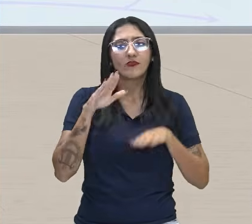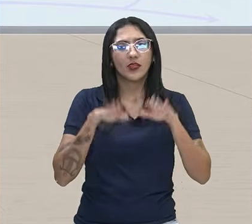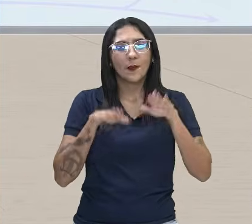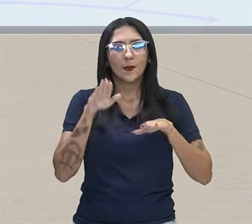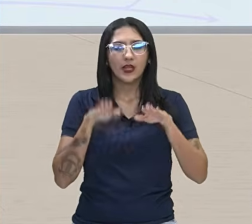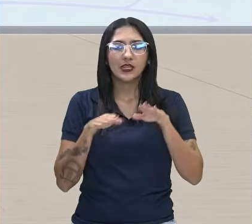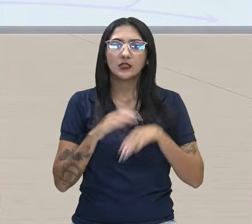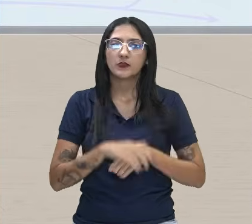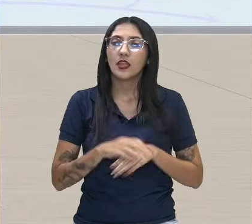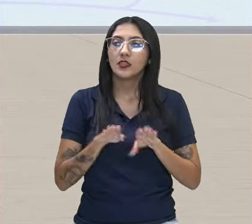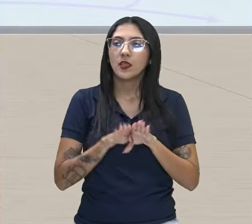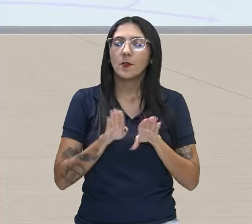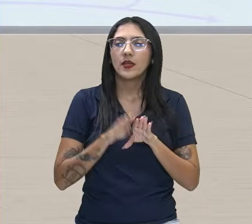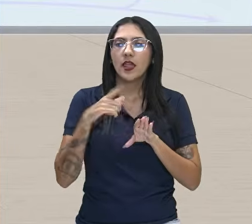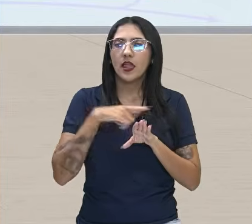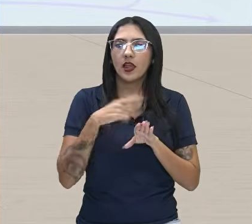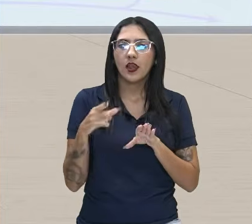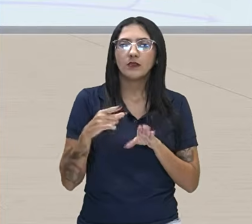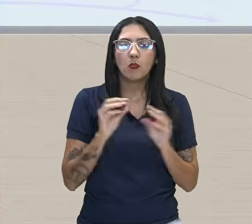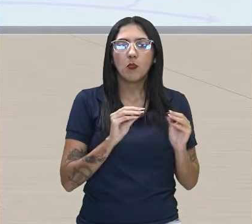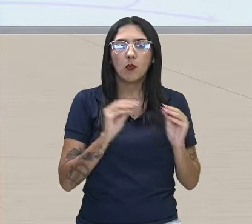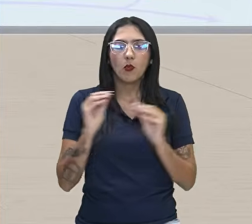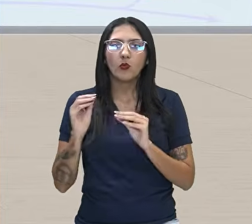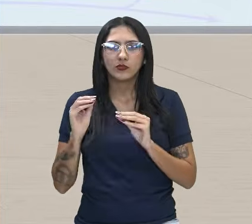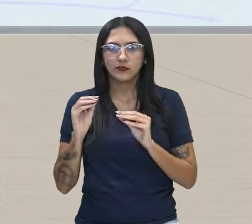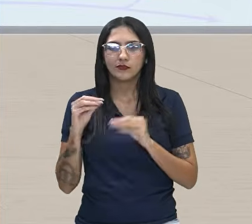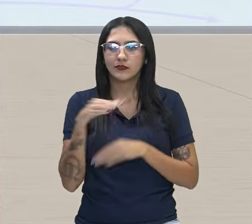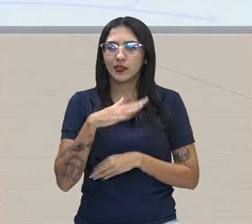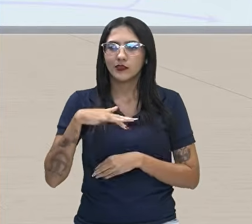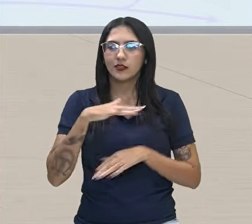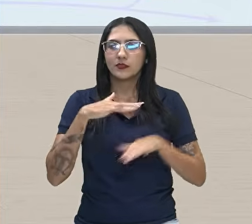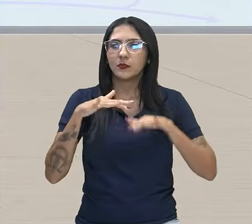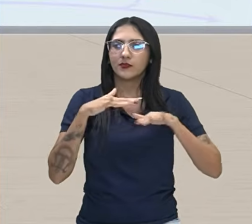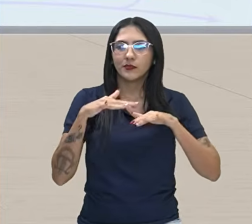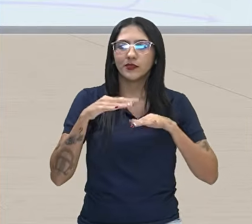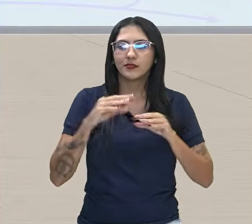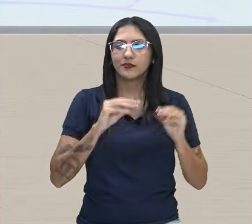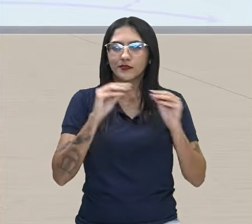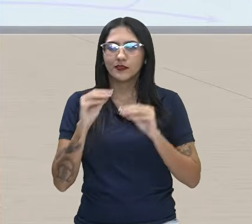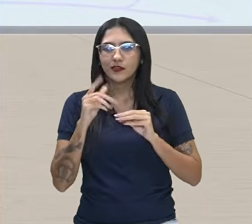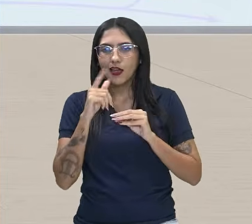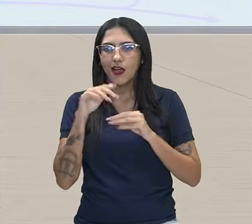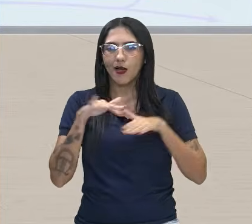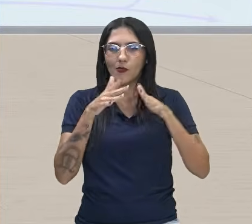se deslocando entre os oceanos. Então, realmente é uma coisa que